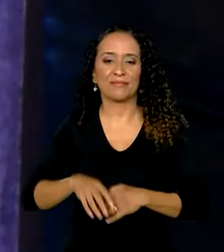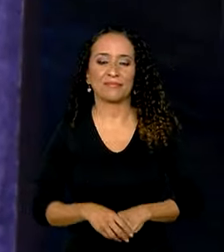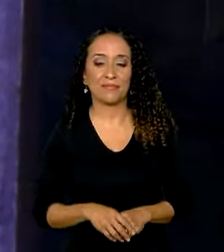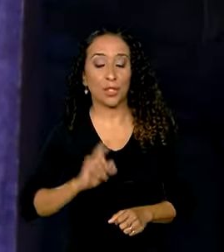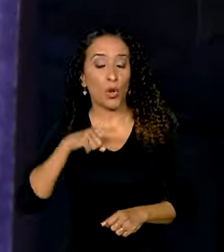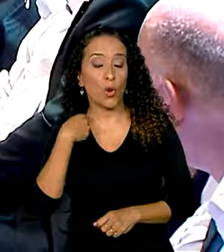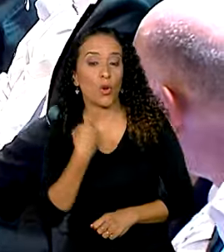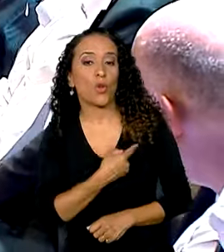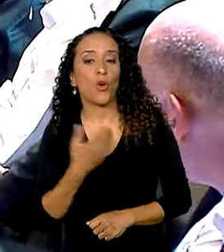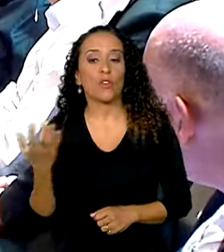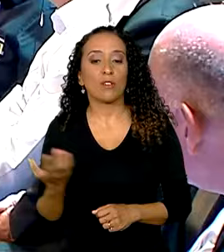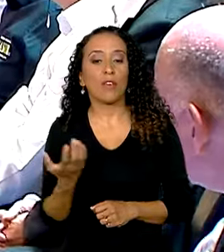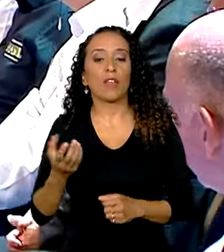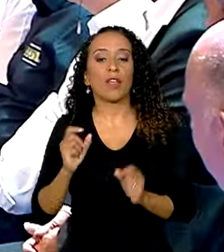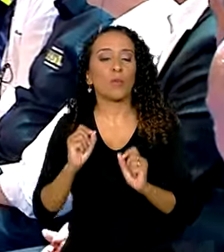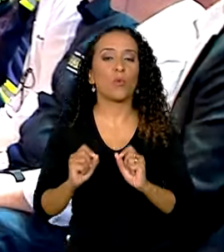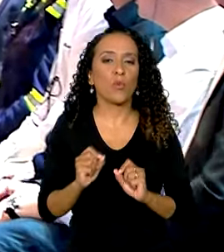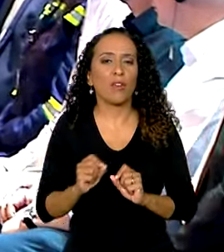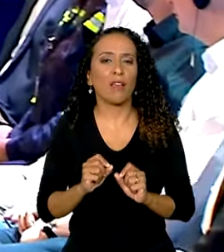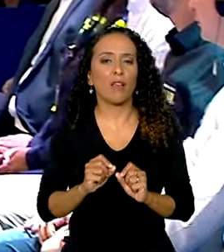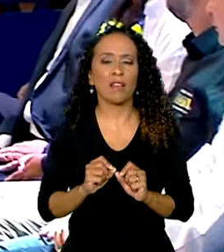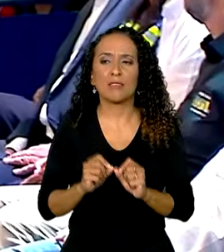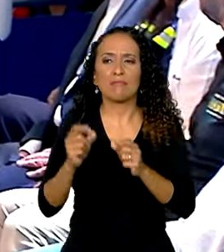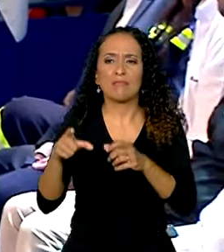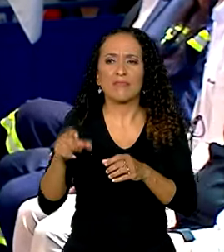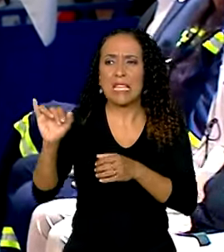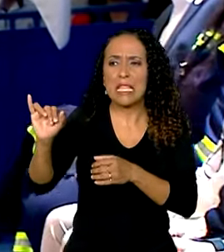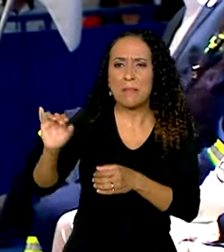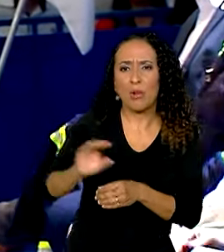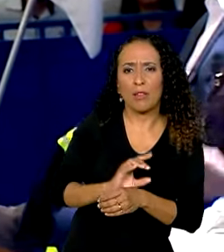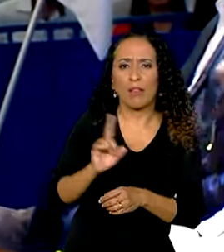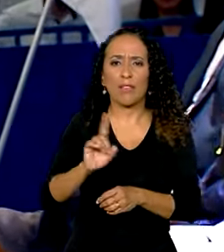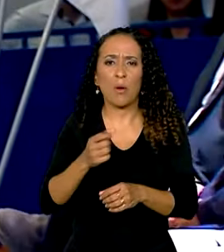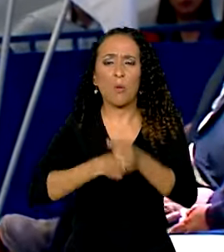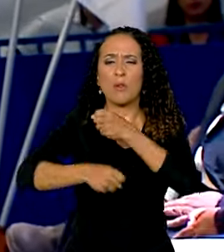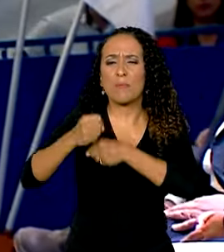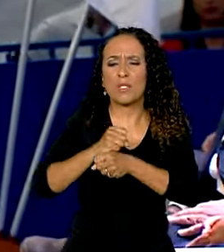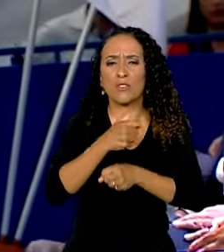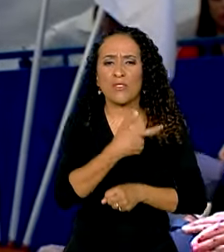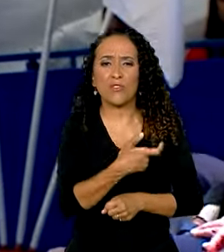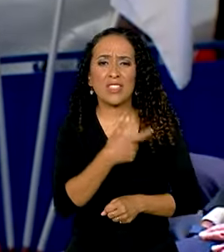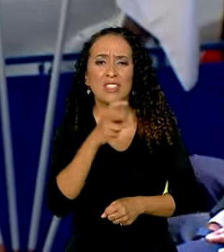Nós queremos deixar de ser importador. O ano passado foram